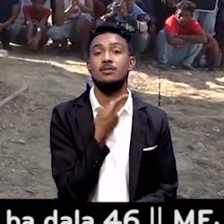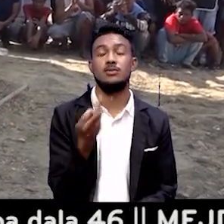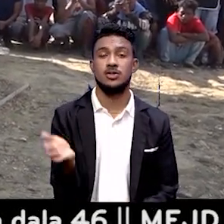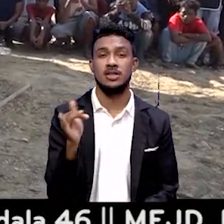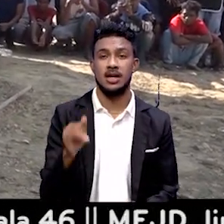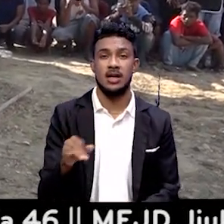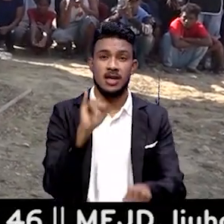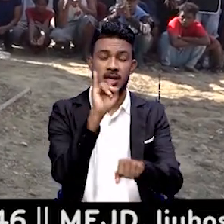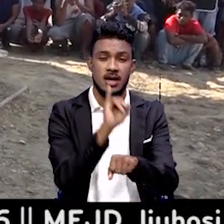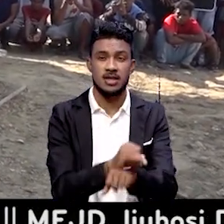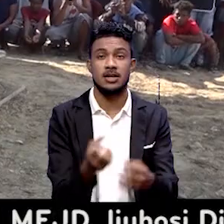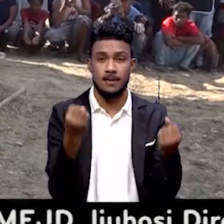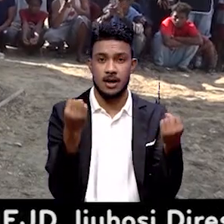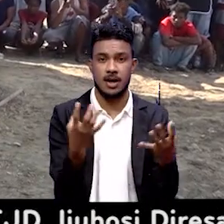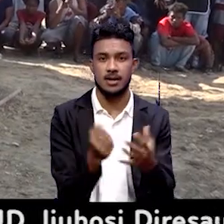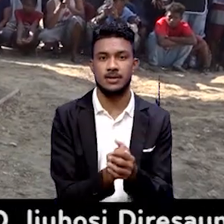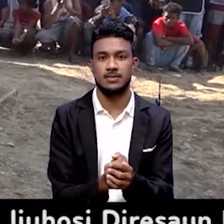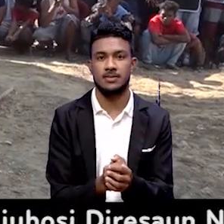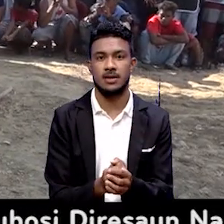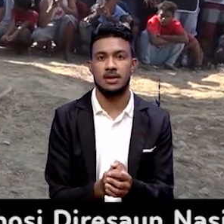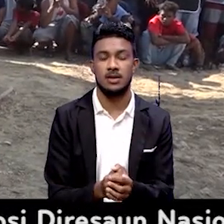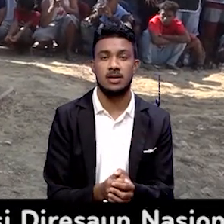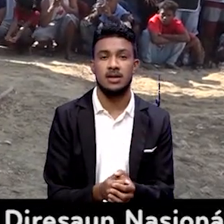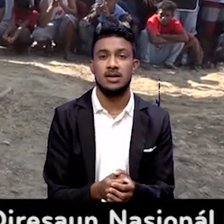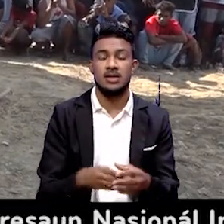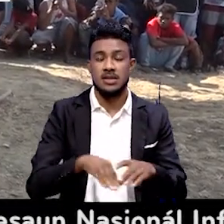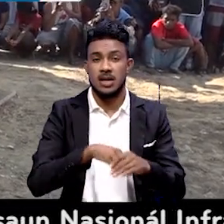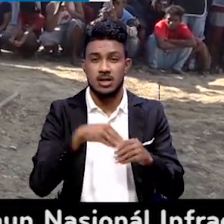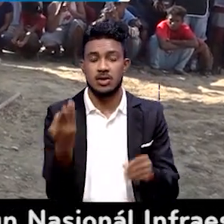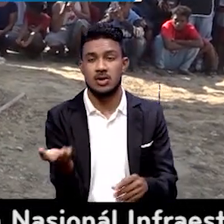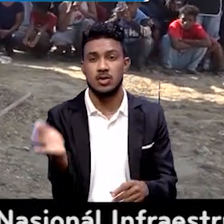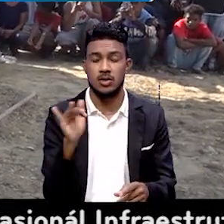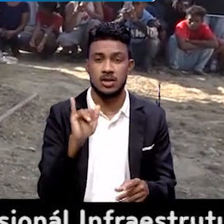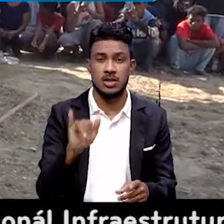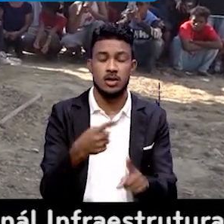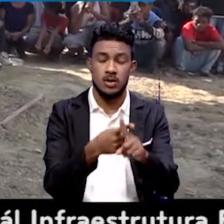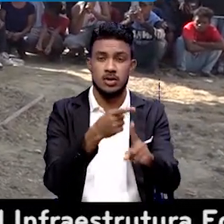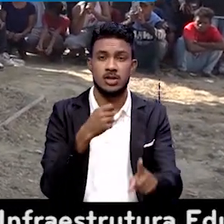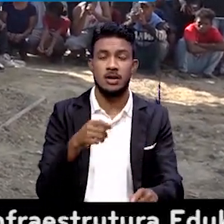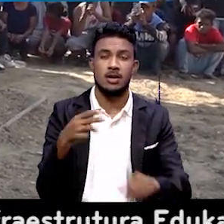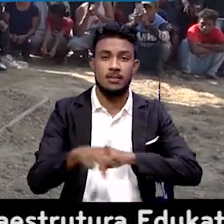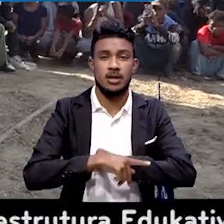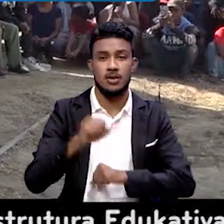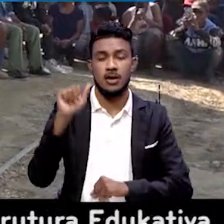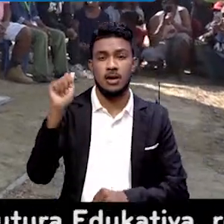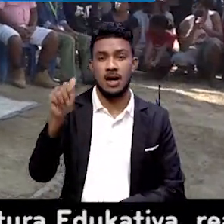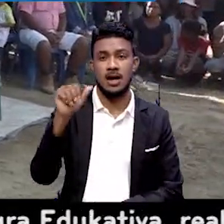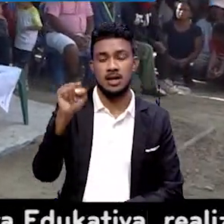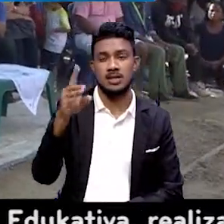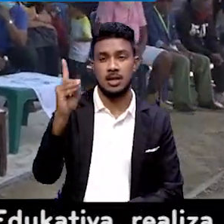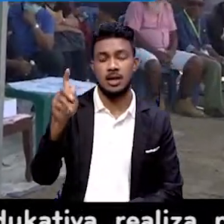Igreja, Barak, Sestia, Rusi, SDT, Balo,